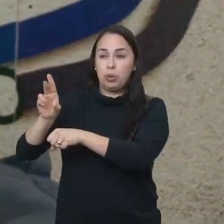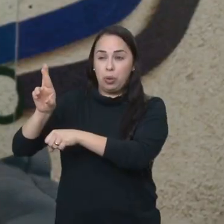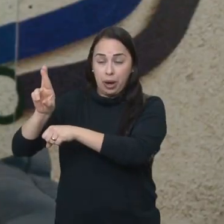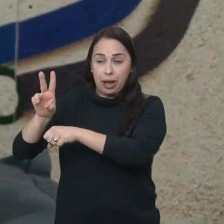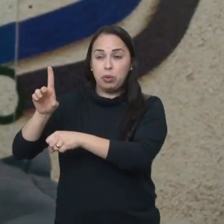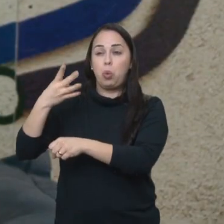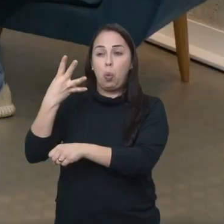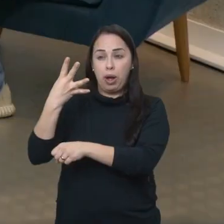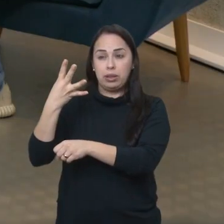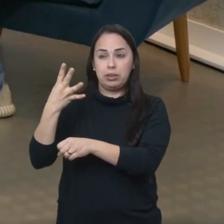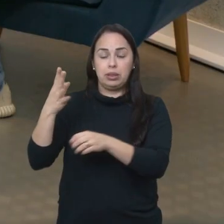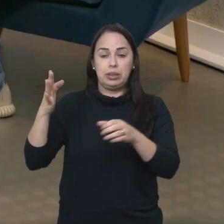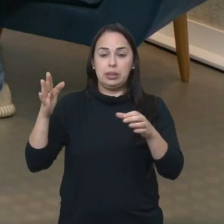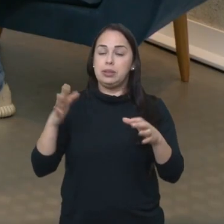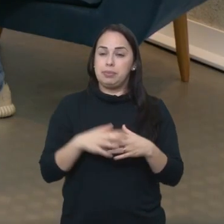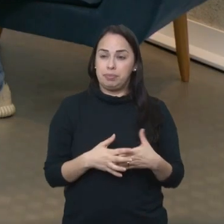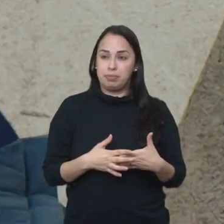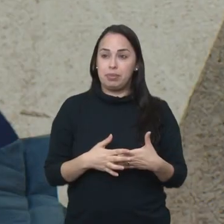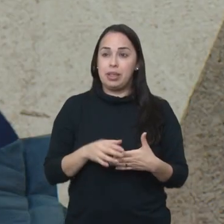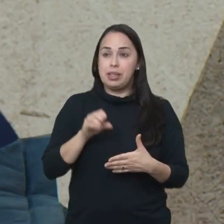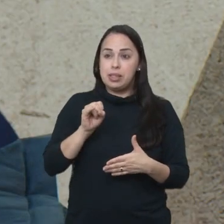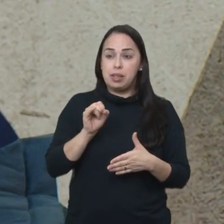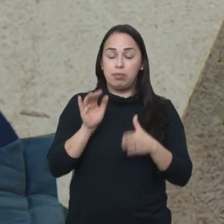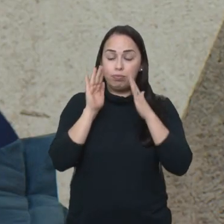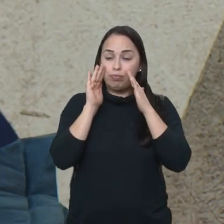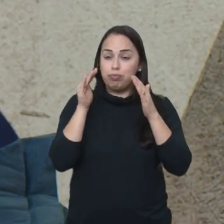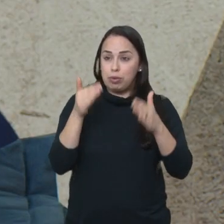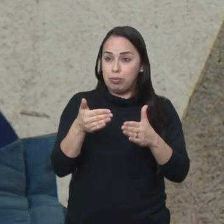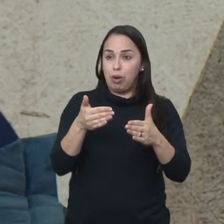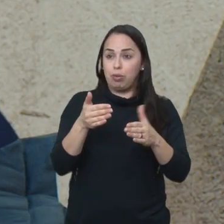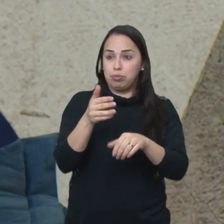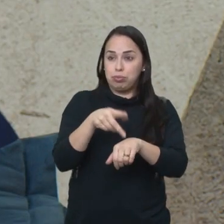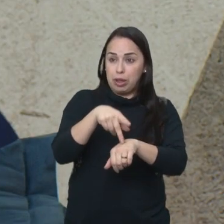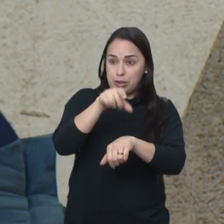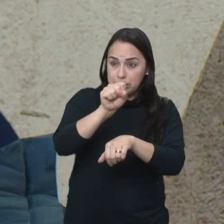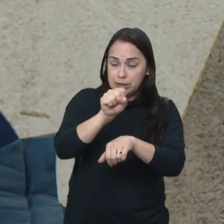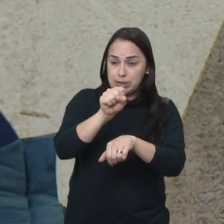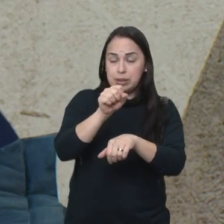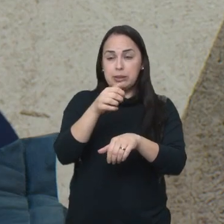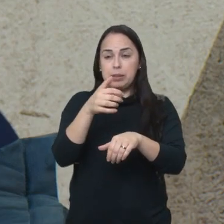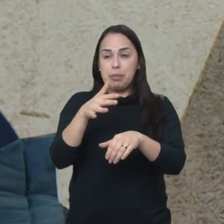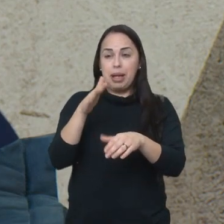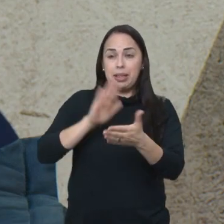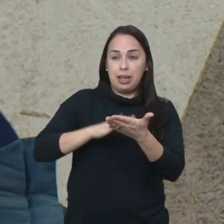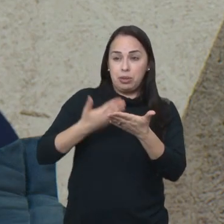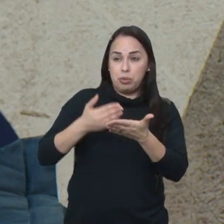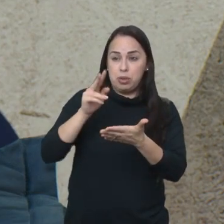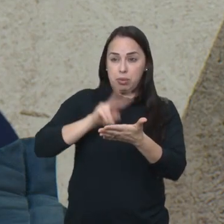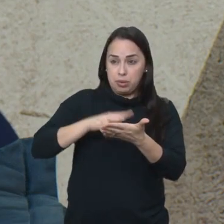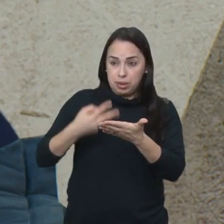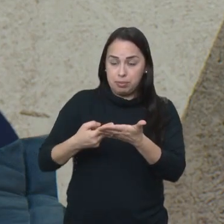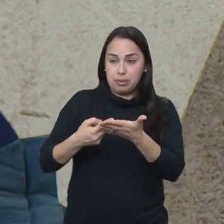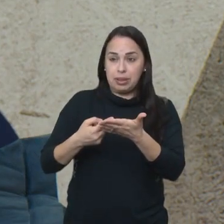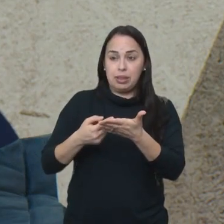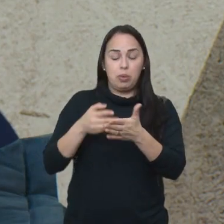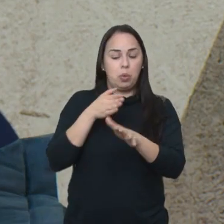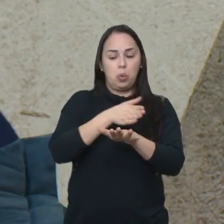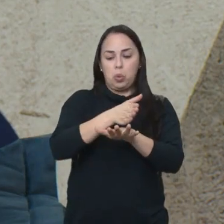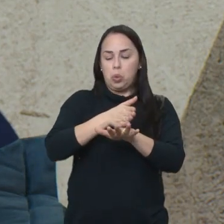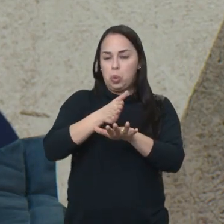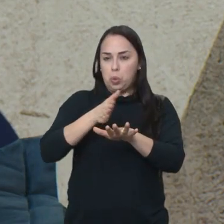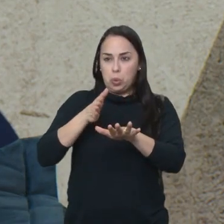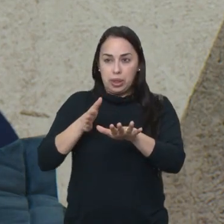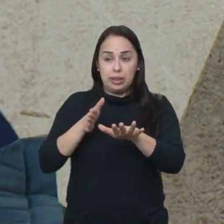Doutorado, 4. Quando eu vou para especialização em tradução e interpretação, as nossas especializações ainda são assim